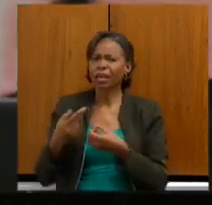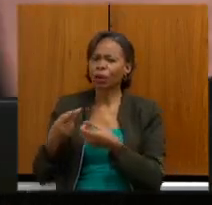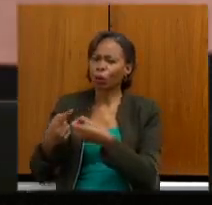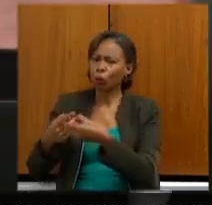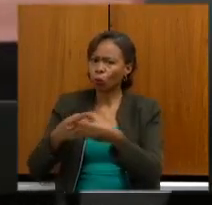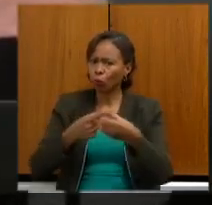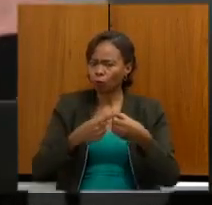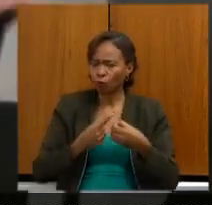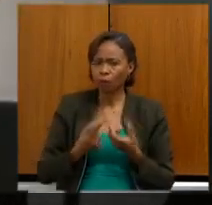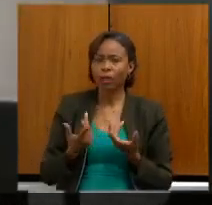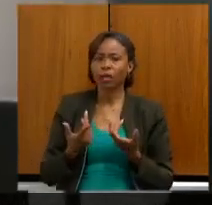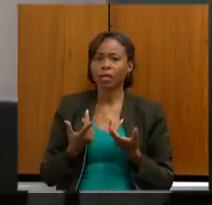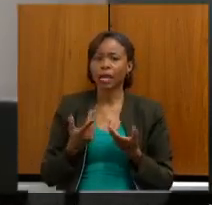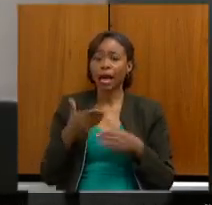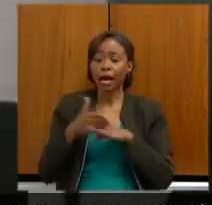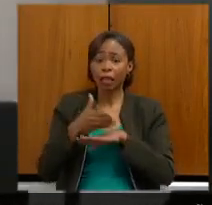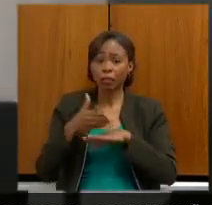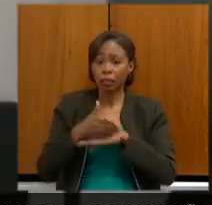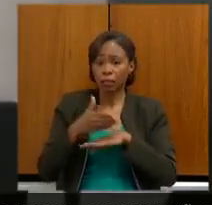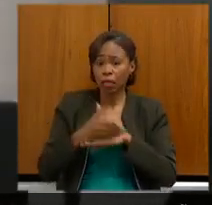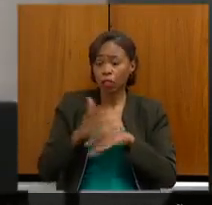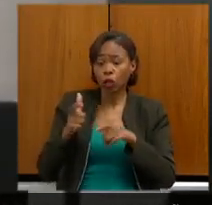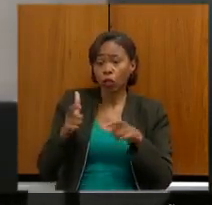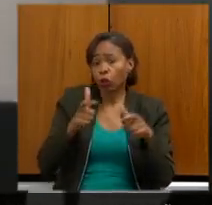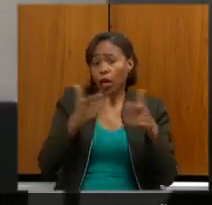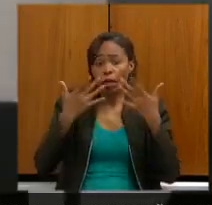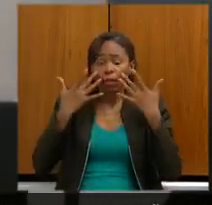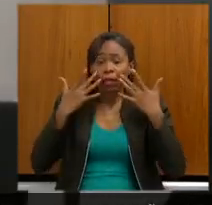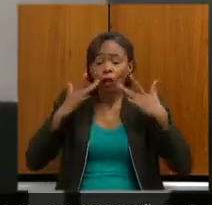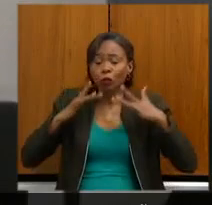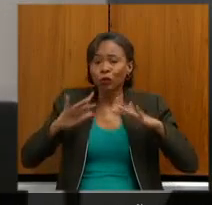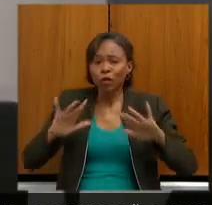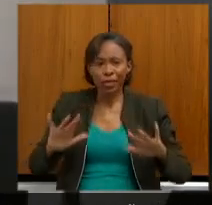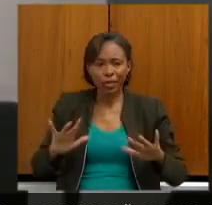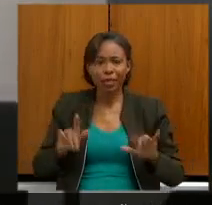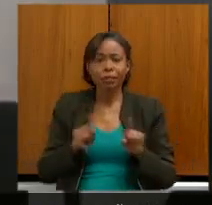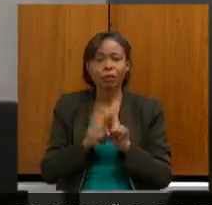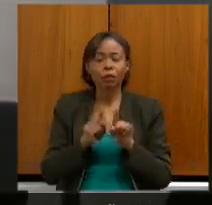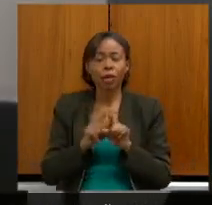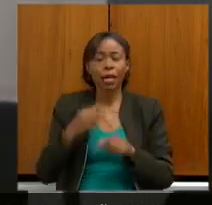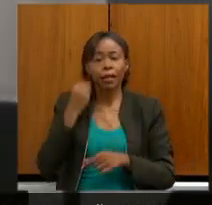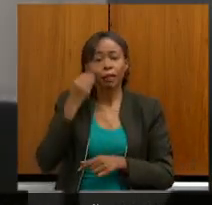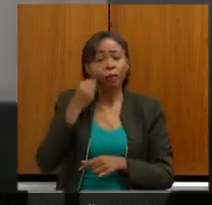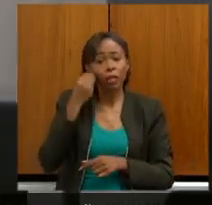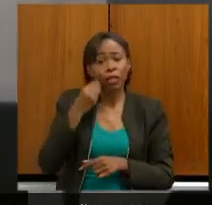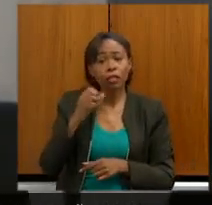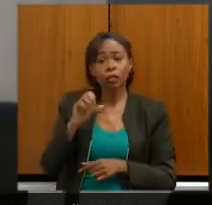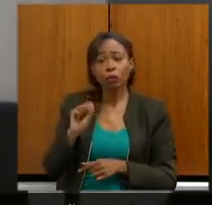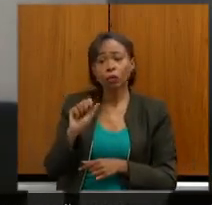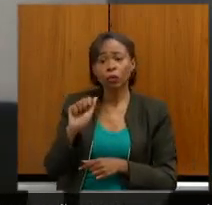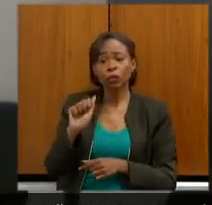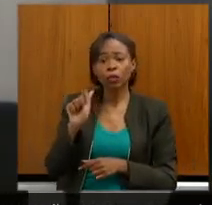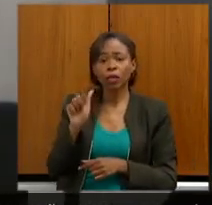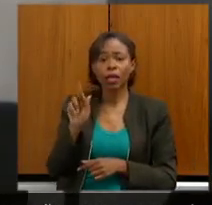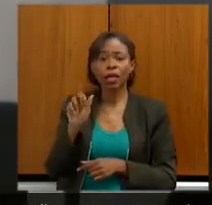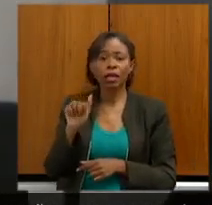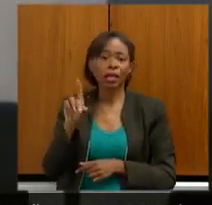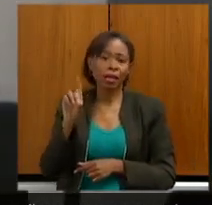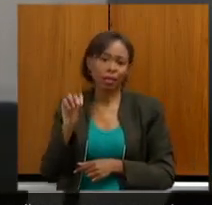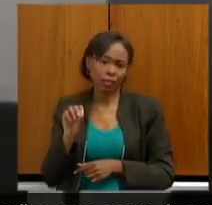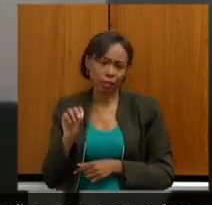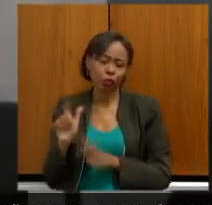naturais e patrimônios naturais EA experiência do Sagrado seus territórios será